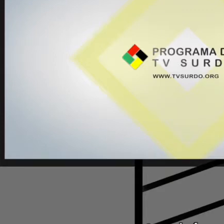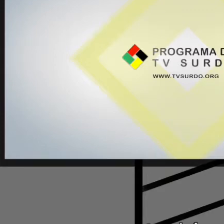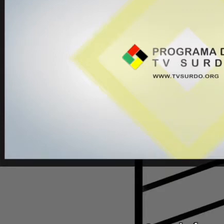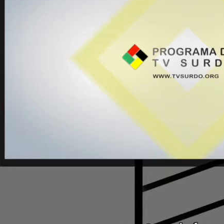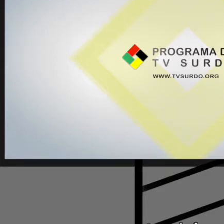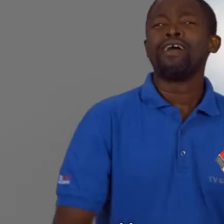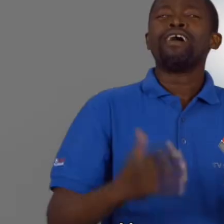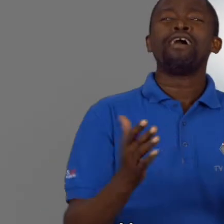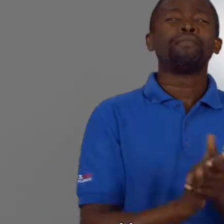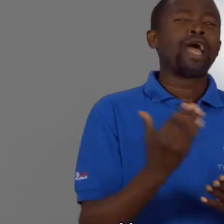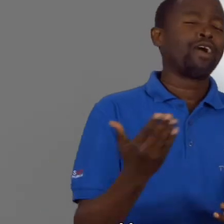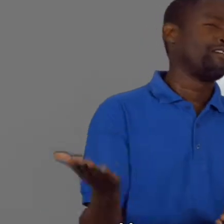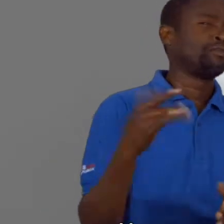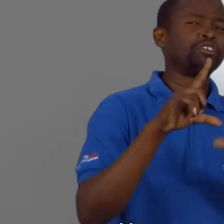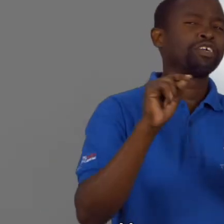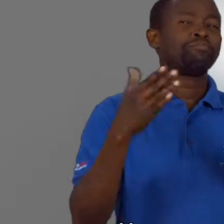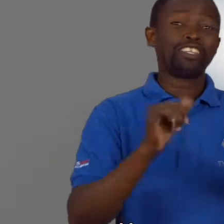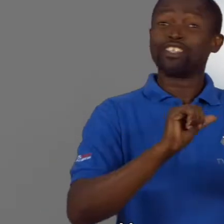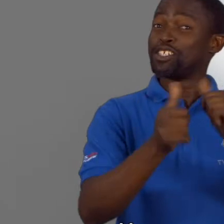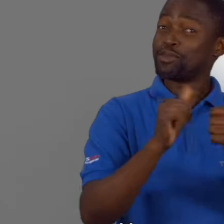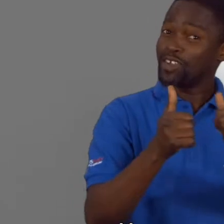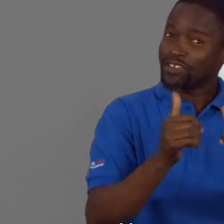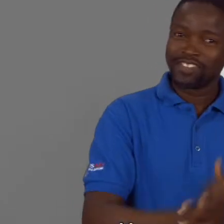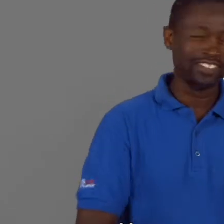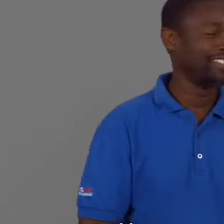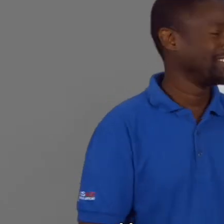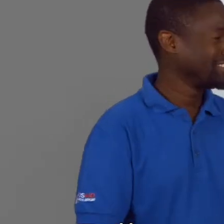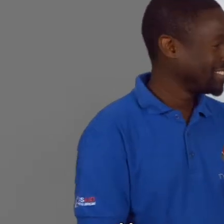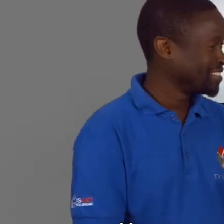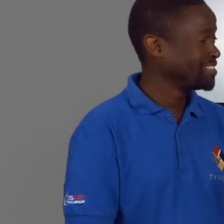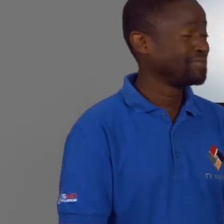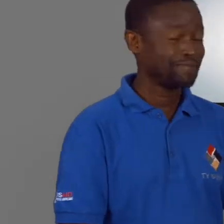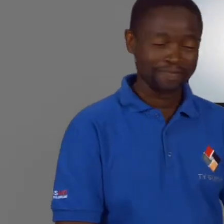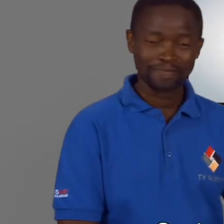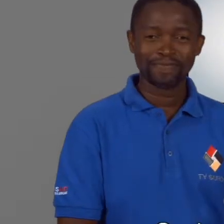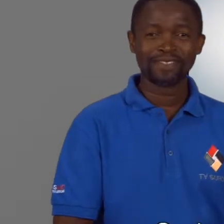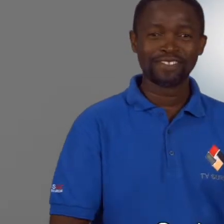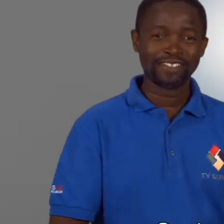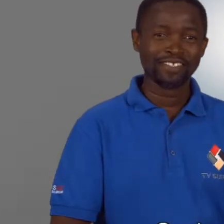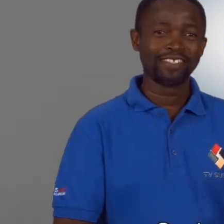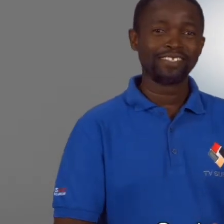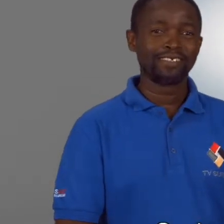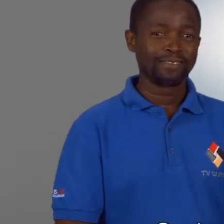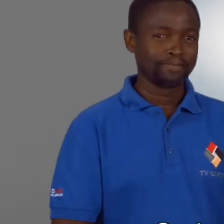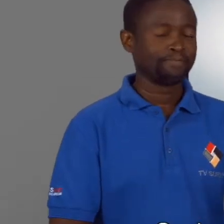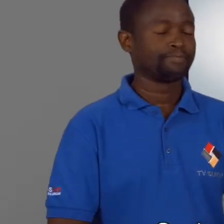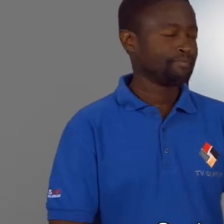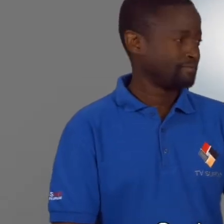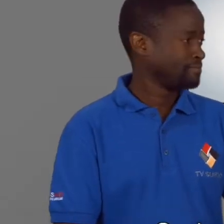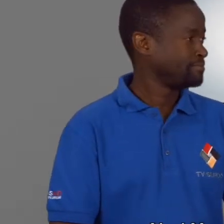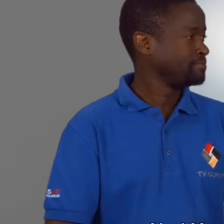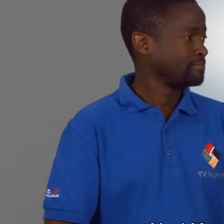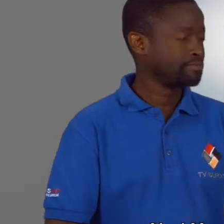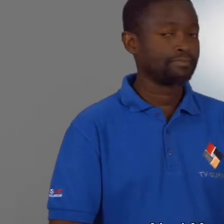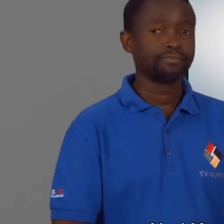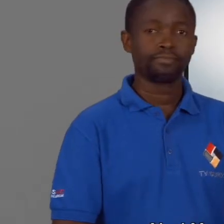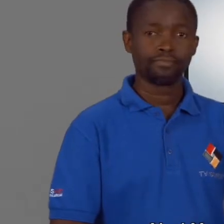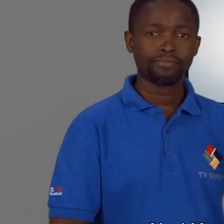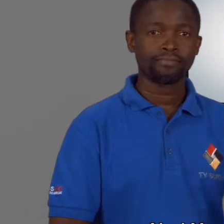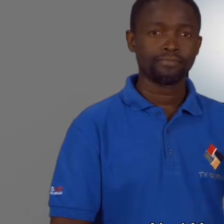deficiência. Vamos agora conferir matérias desportivas. O selecionador nacional de futebol,